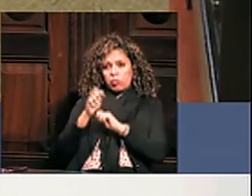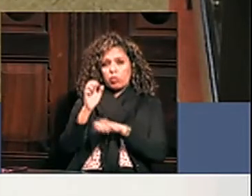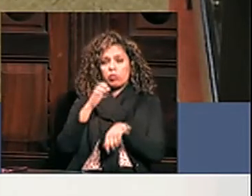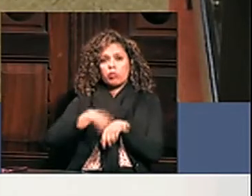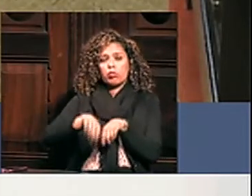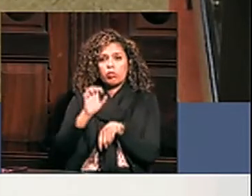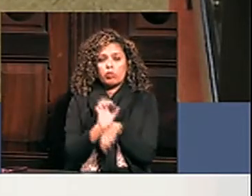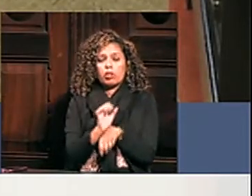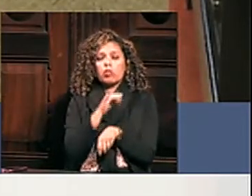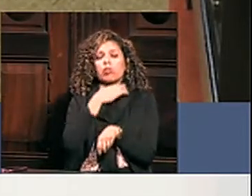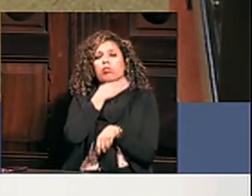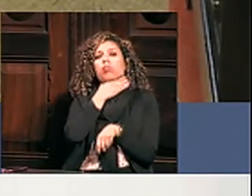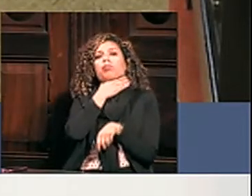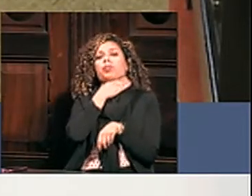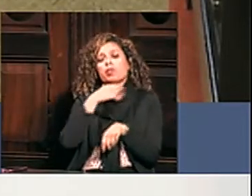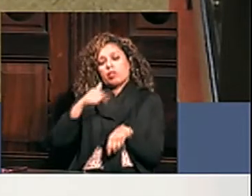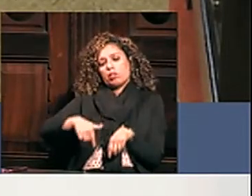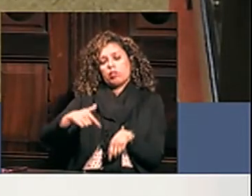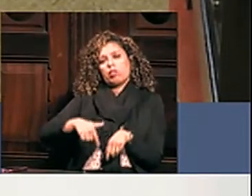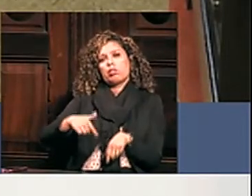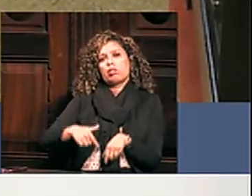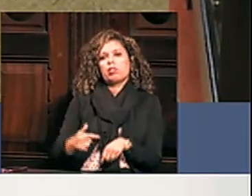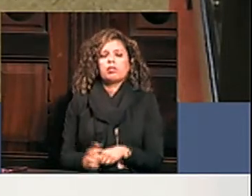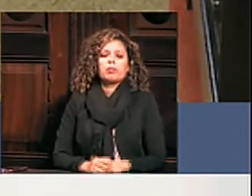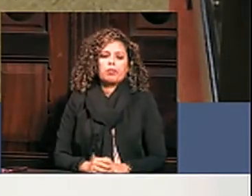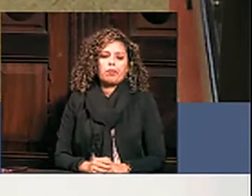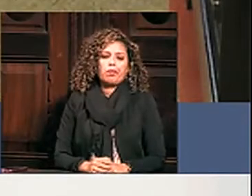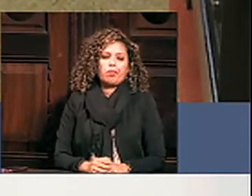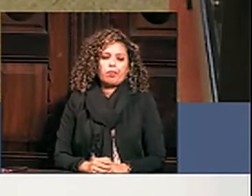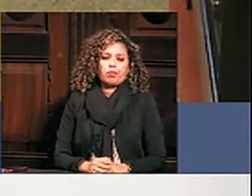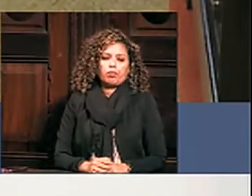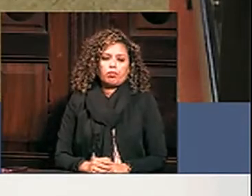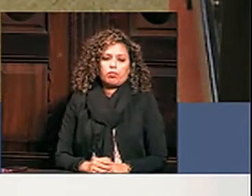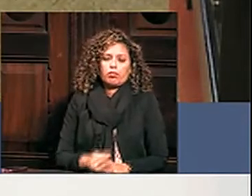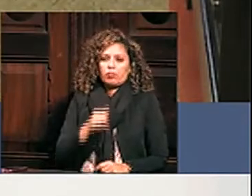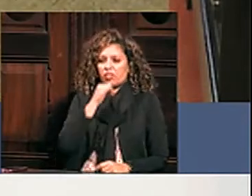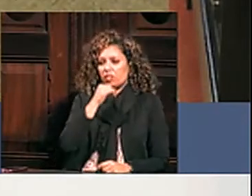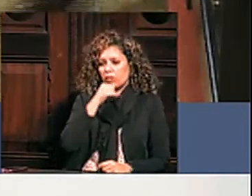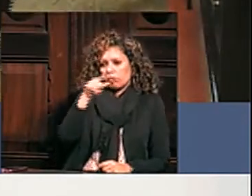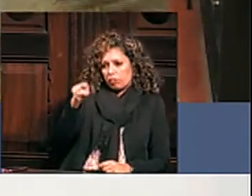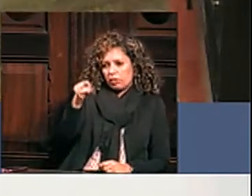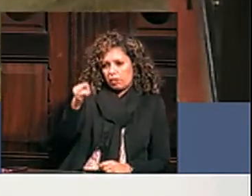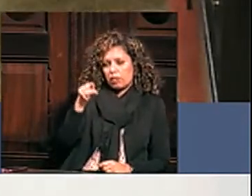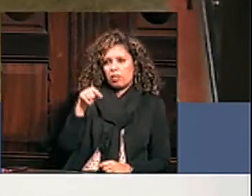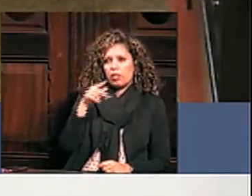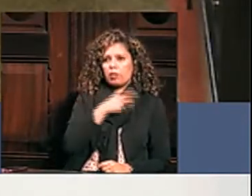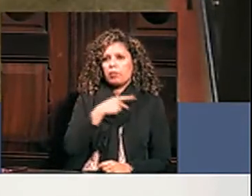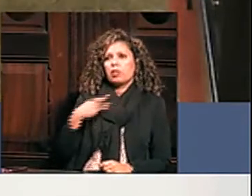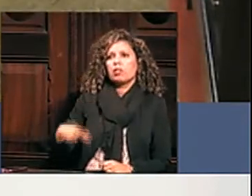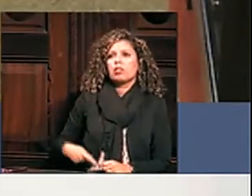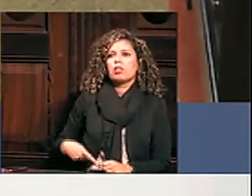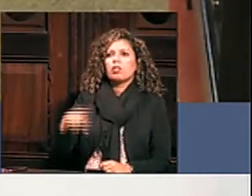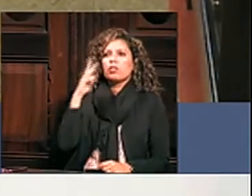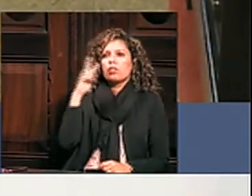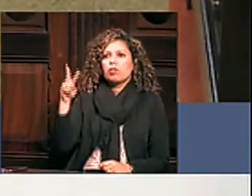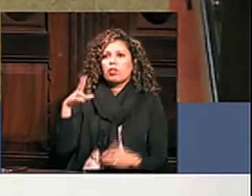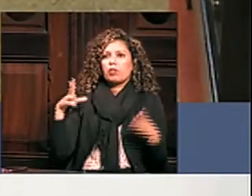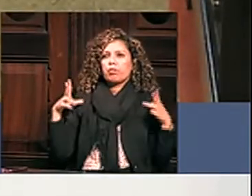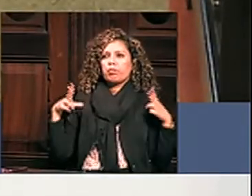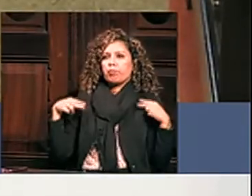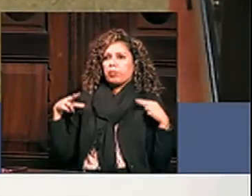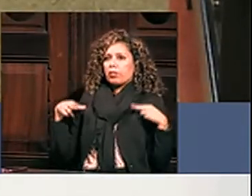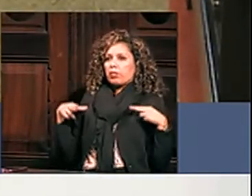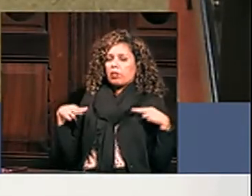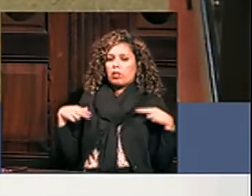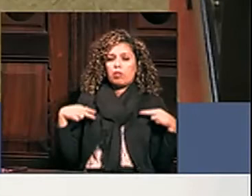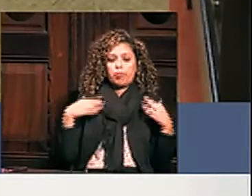nosso Estado foram incomensuráveis. Na sua região, as perdas no turismo, por exemplo,